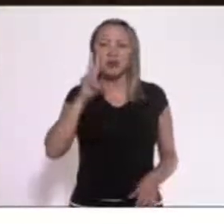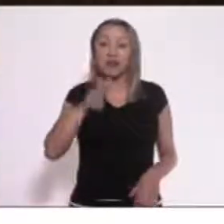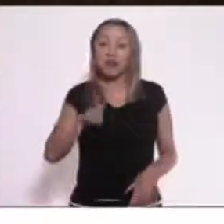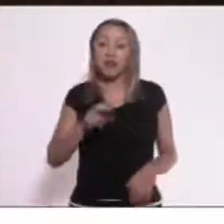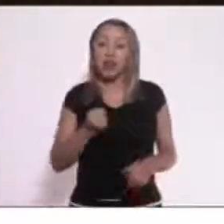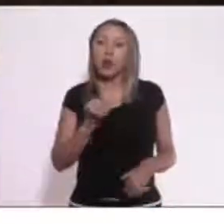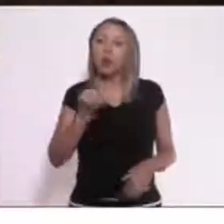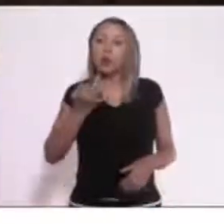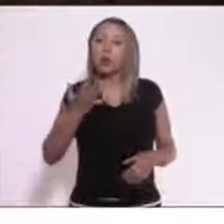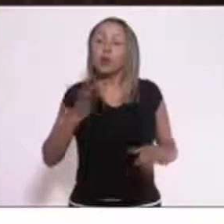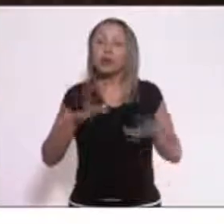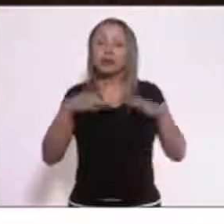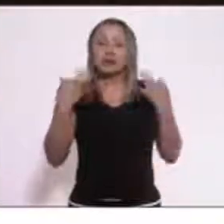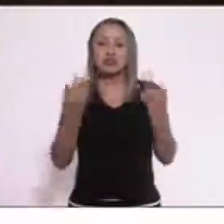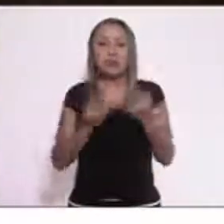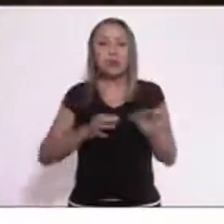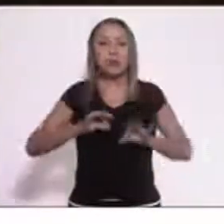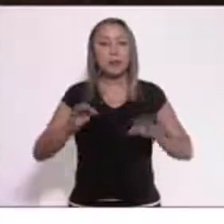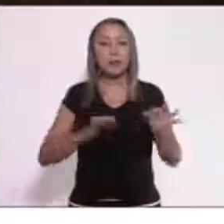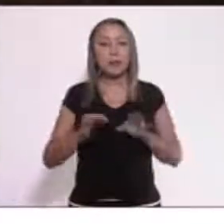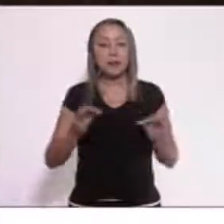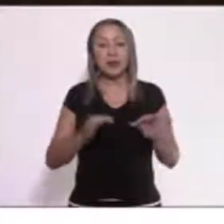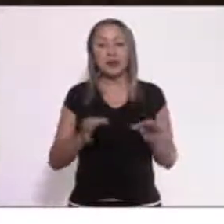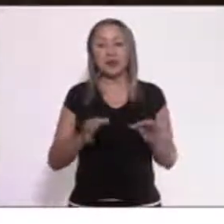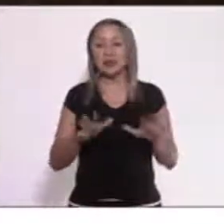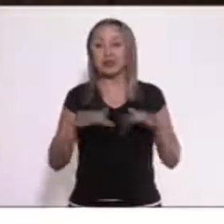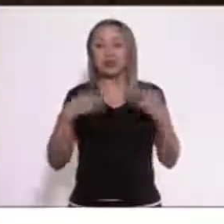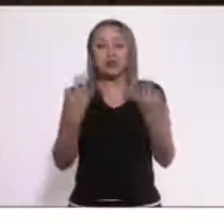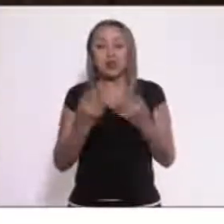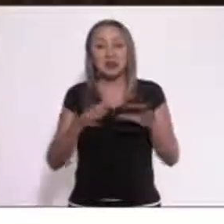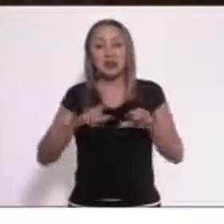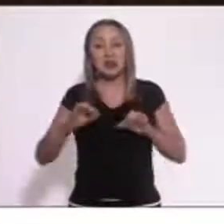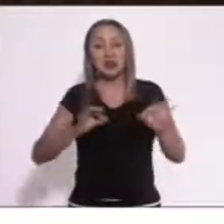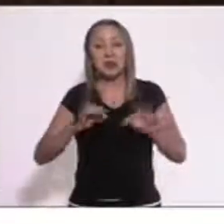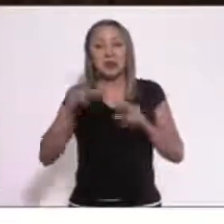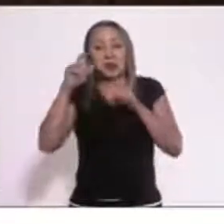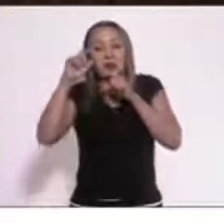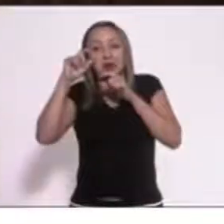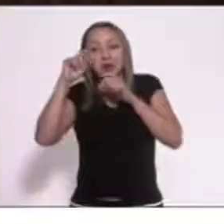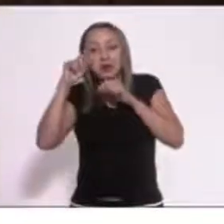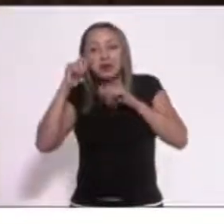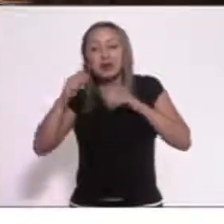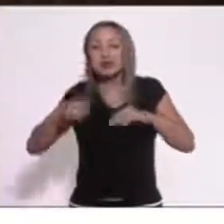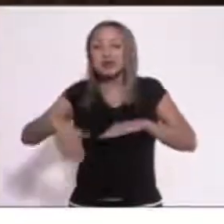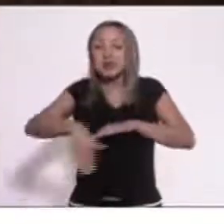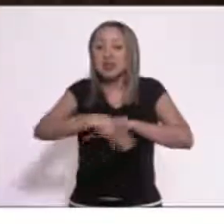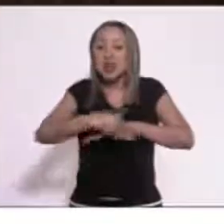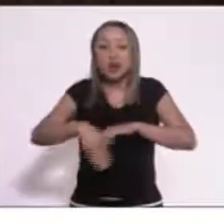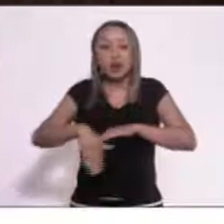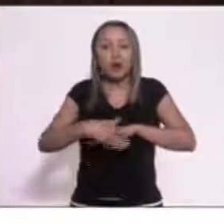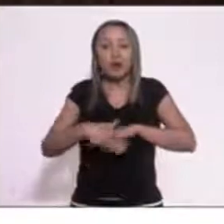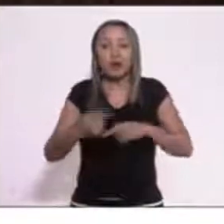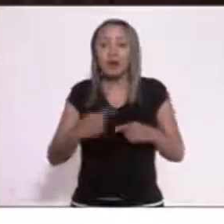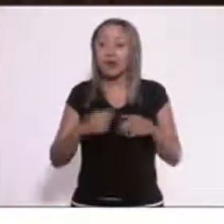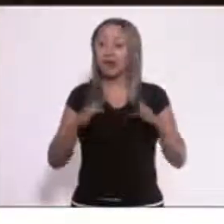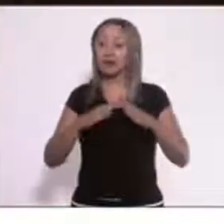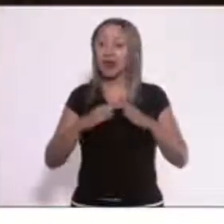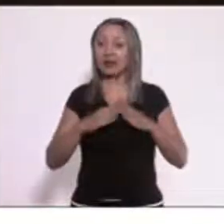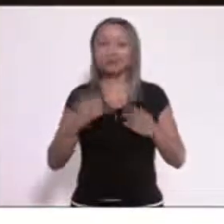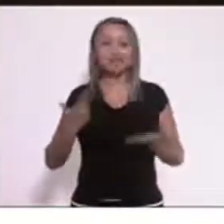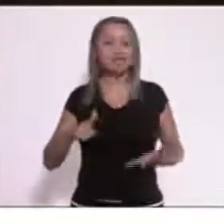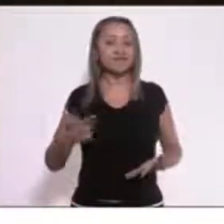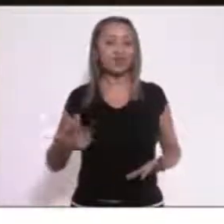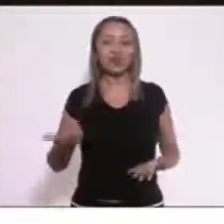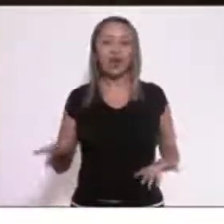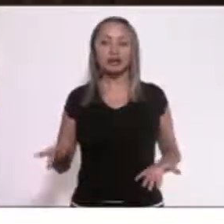se preparando para dormir debaixo das marquises, exatamente por falta de moradia. Isso daí é